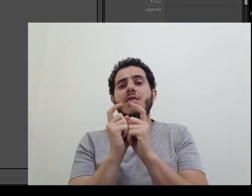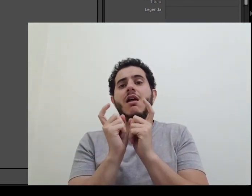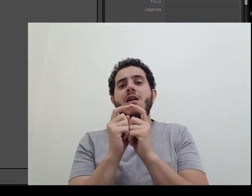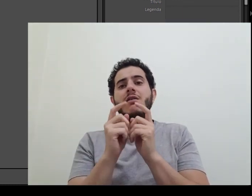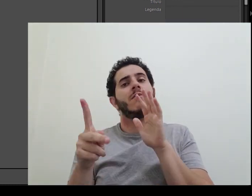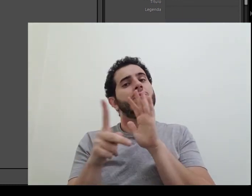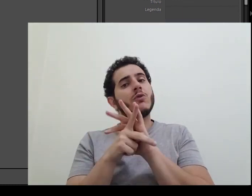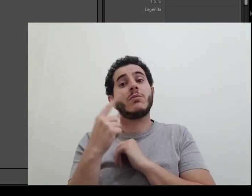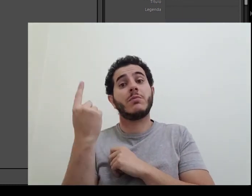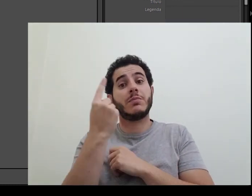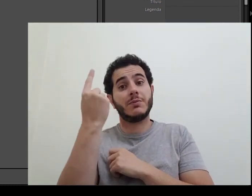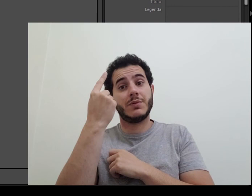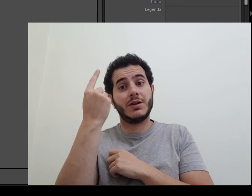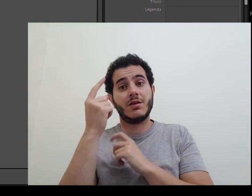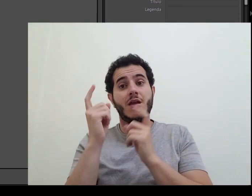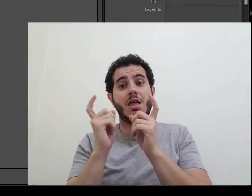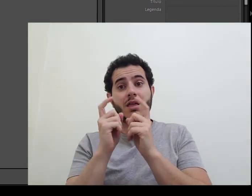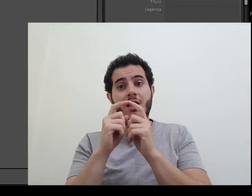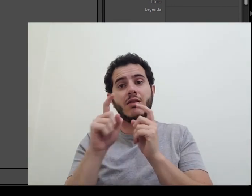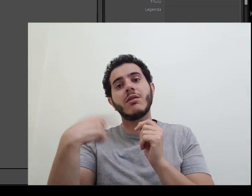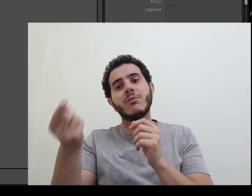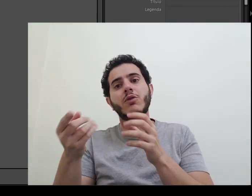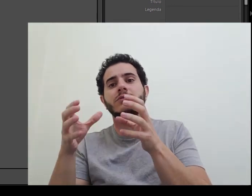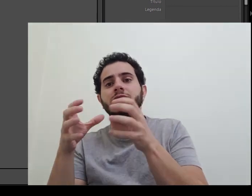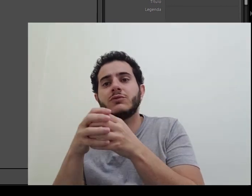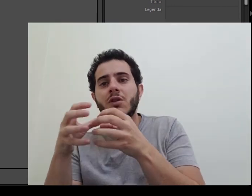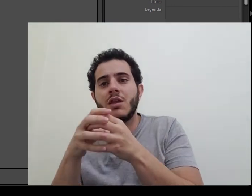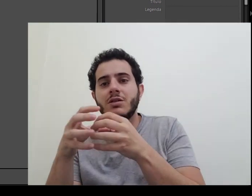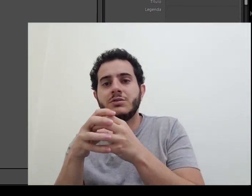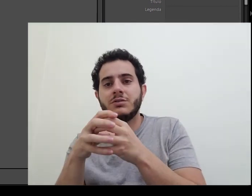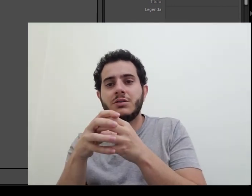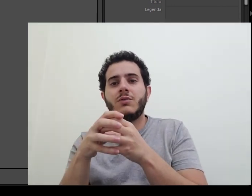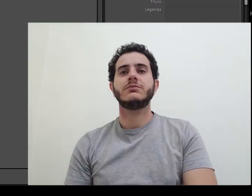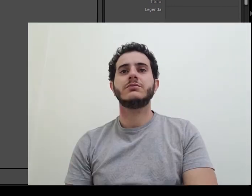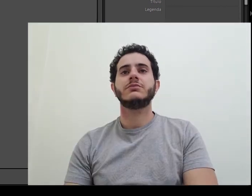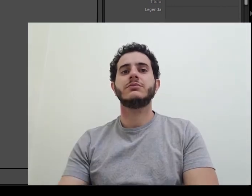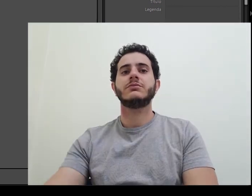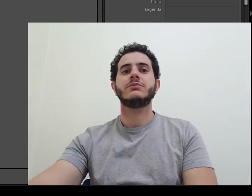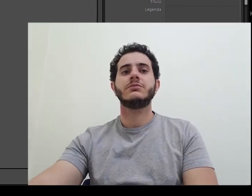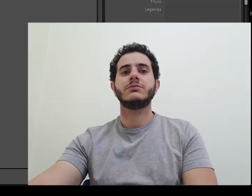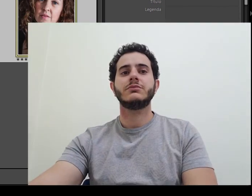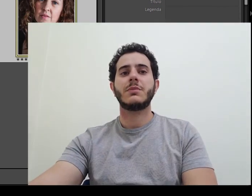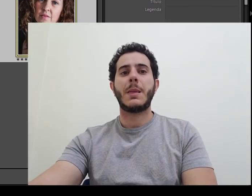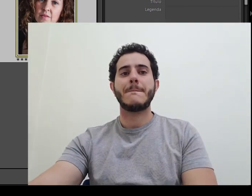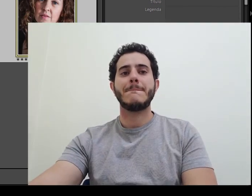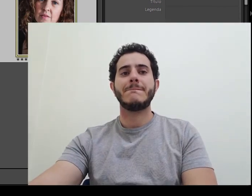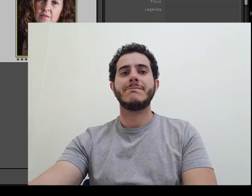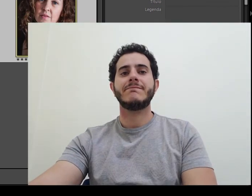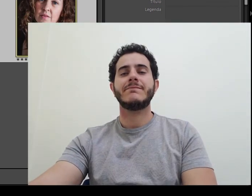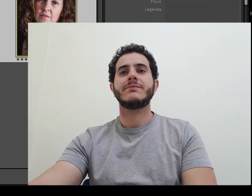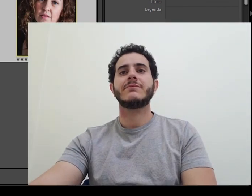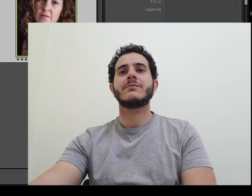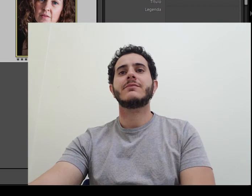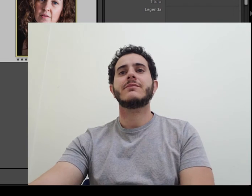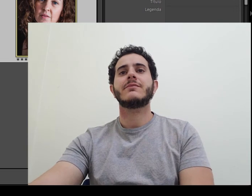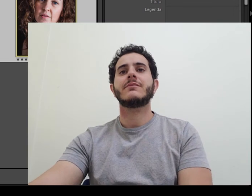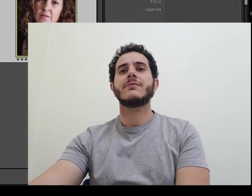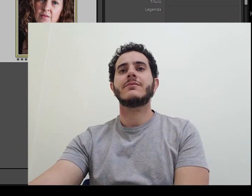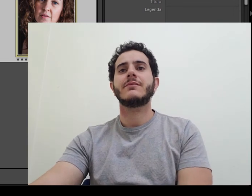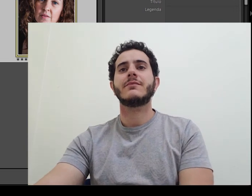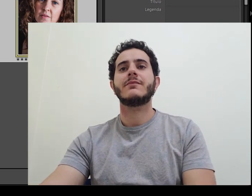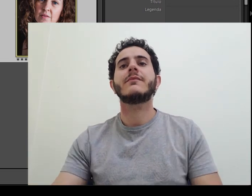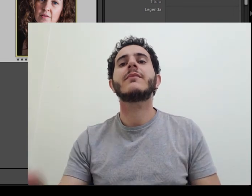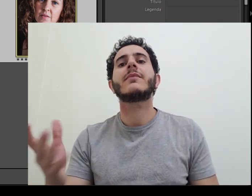tá? Essa é a hierarquia. Primeiro o catálogo e depois a coleção. Lembrando que no catálogo você vai ter a organização física, que é por pastas, que é a